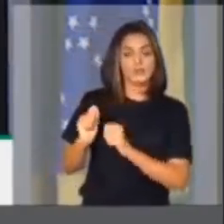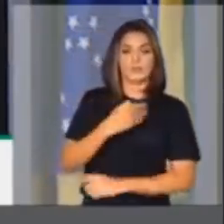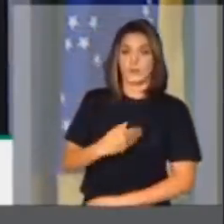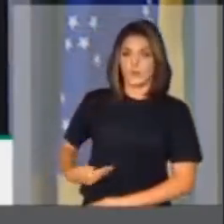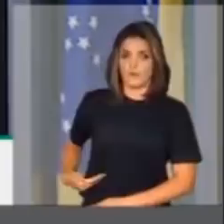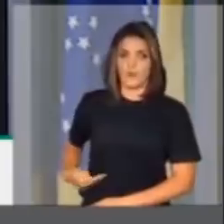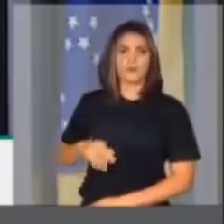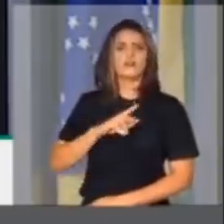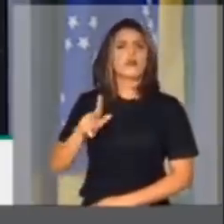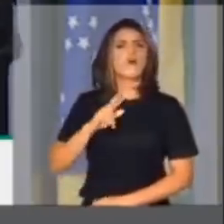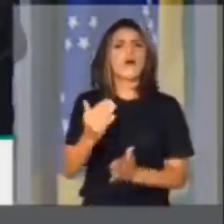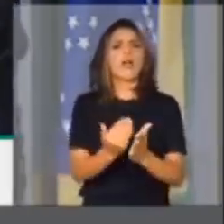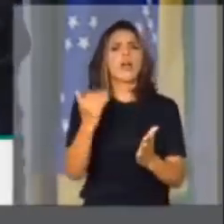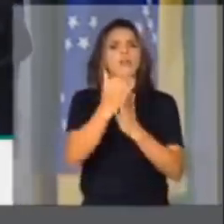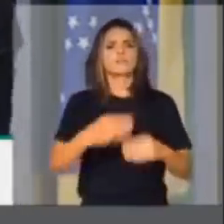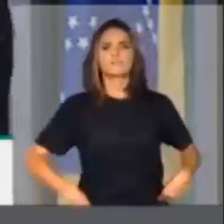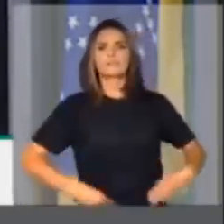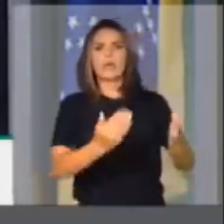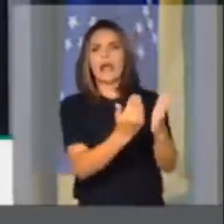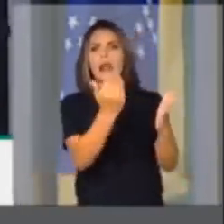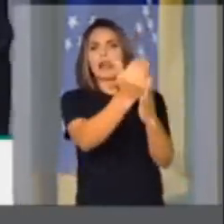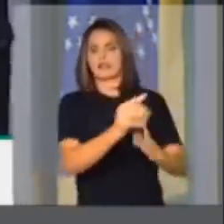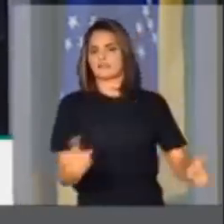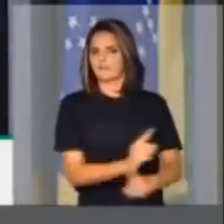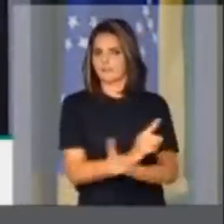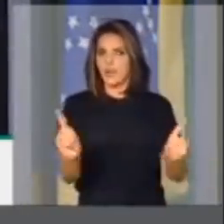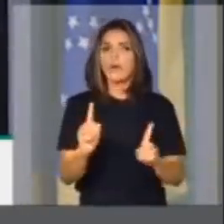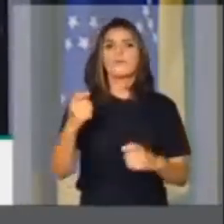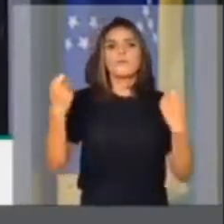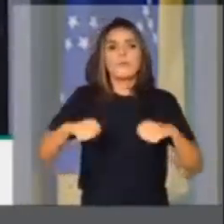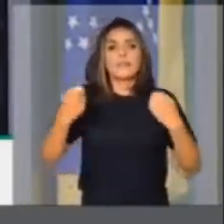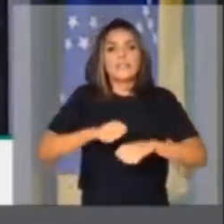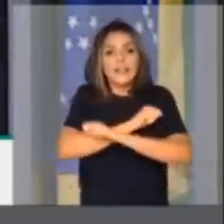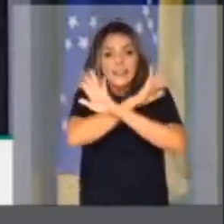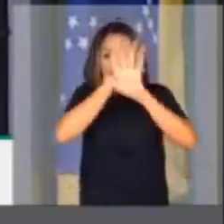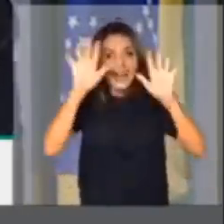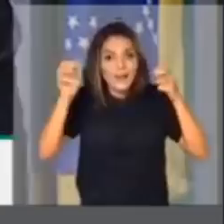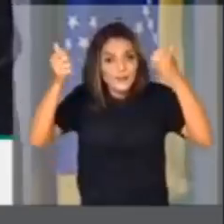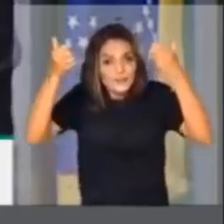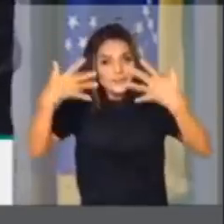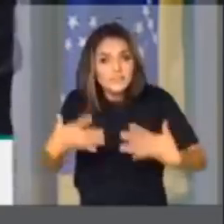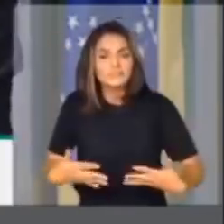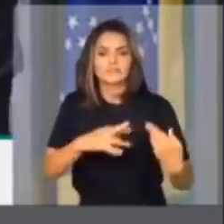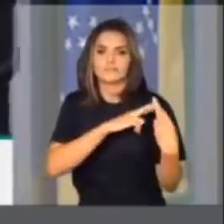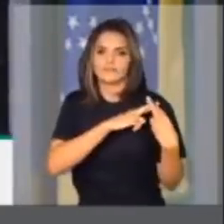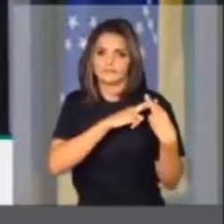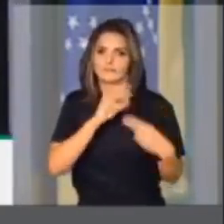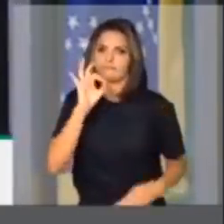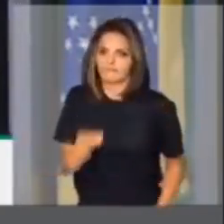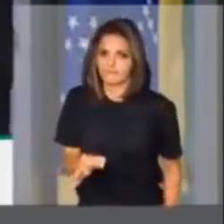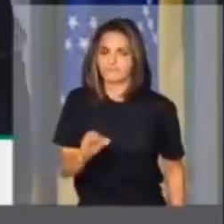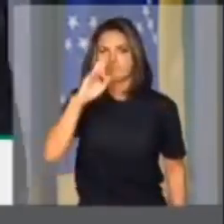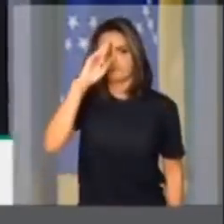não extrapolação de despesas para o Estado. É preciso que a gente trate as coisas aqui absolutamente com responsabilidade, senhor